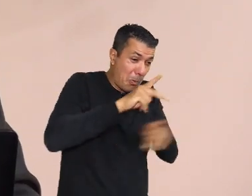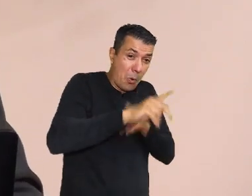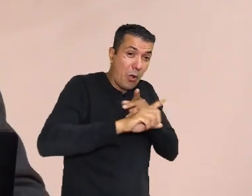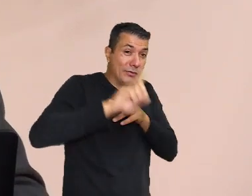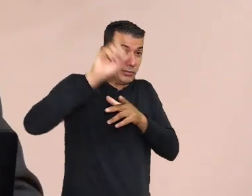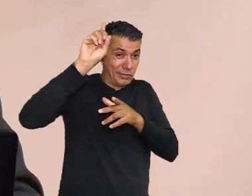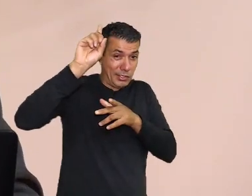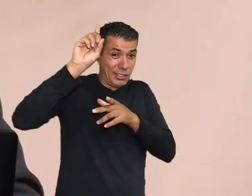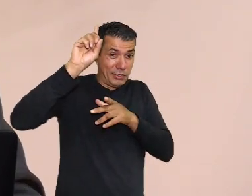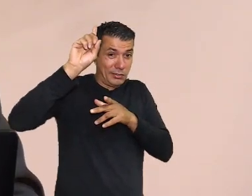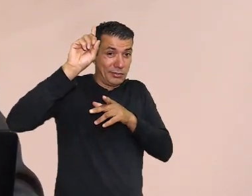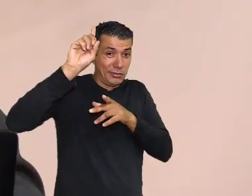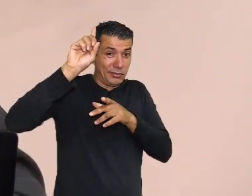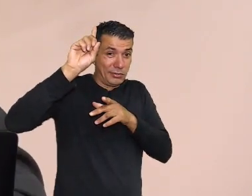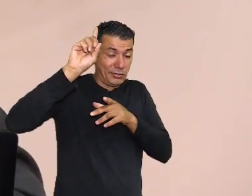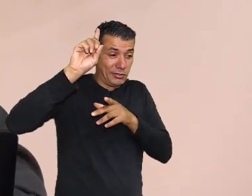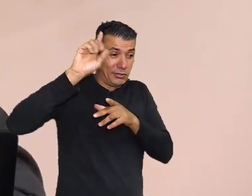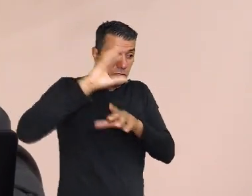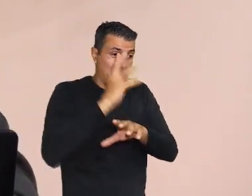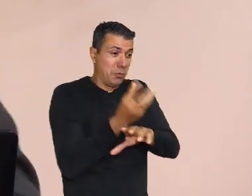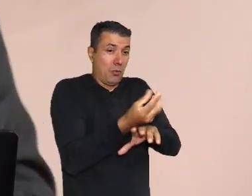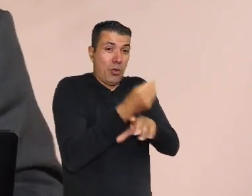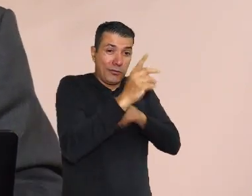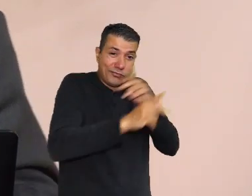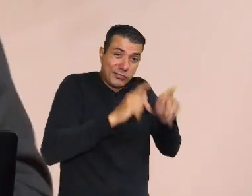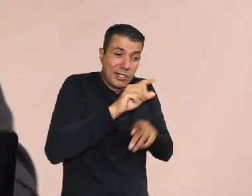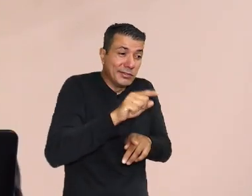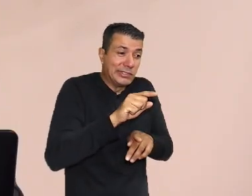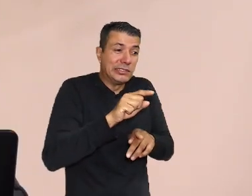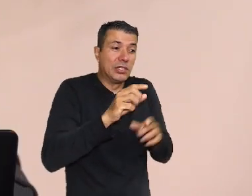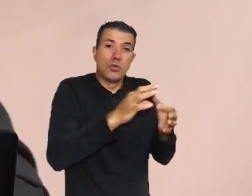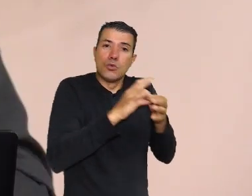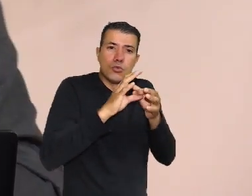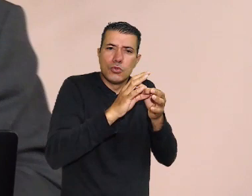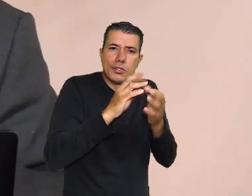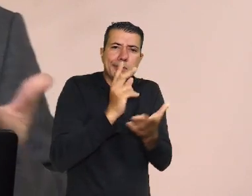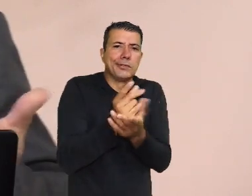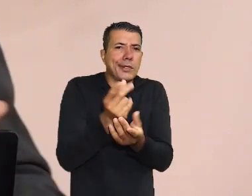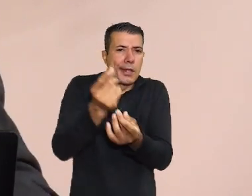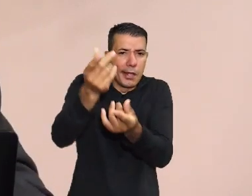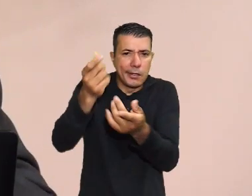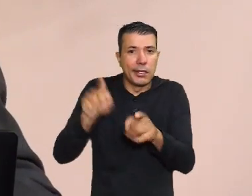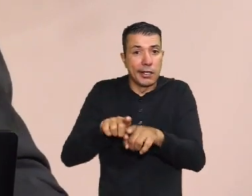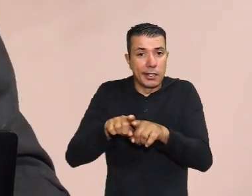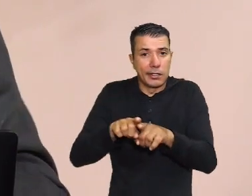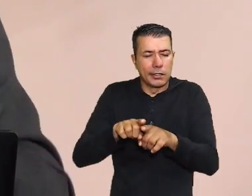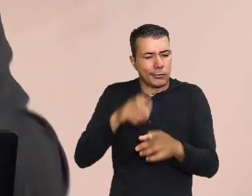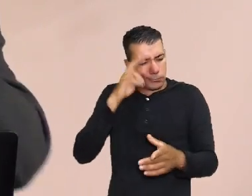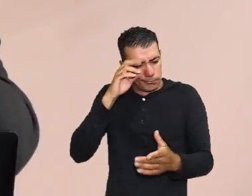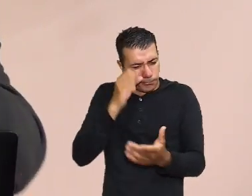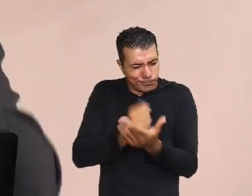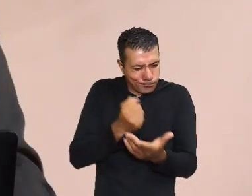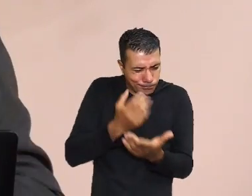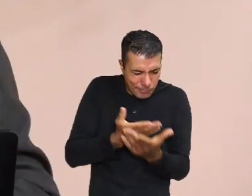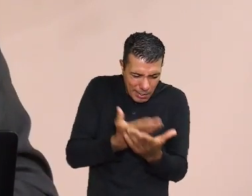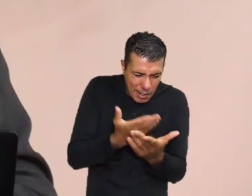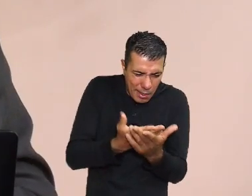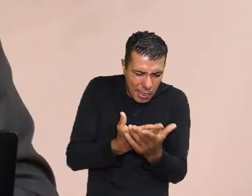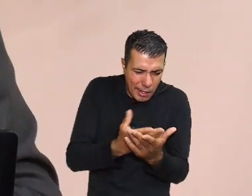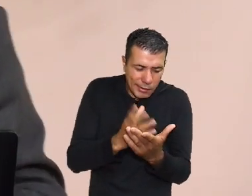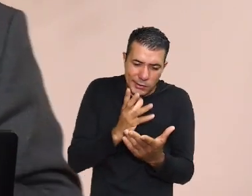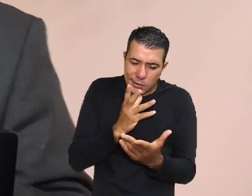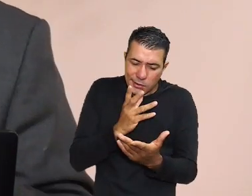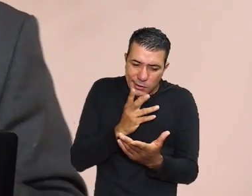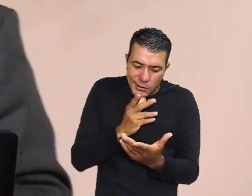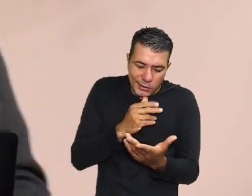Deus e Deus mesmo estará com eles. Eu sempre me demorei estudando um pouco esse texto, pastores, amigos que estão nos